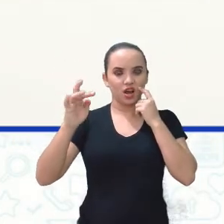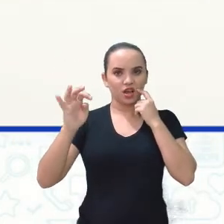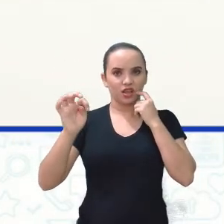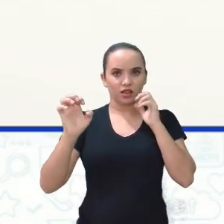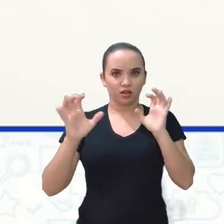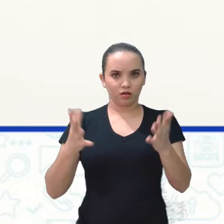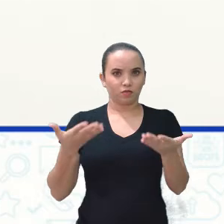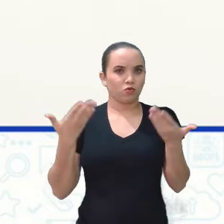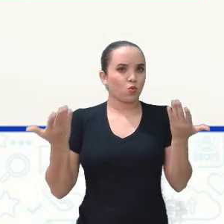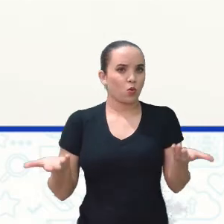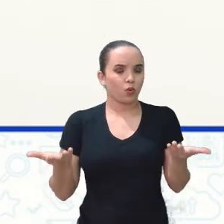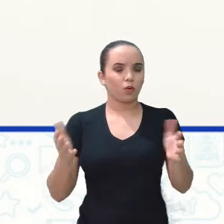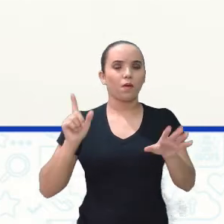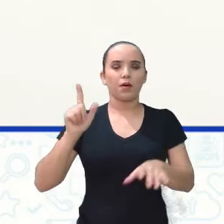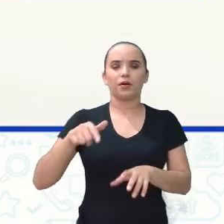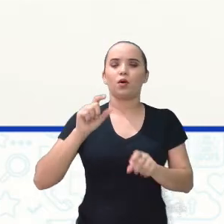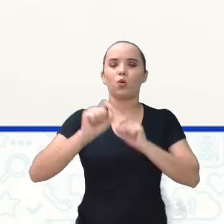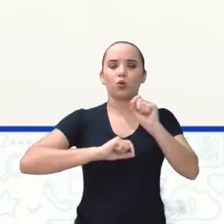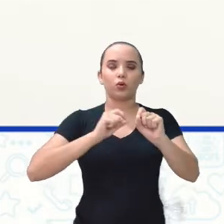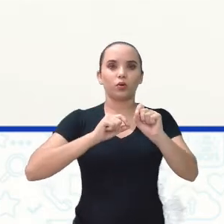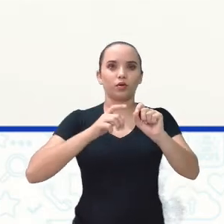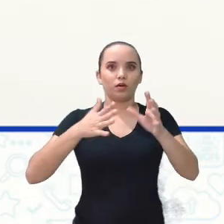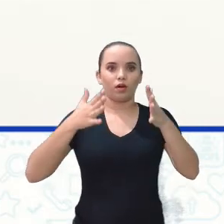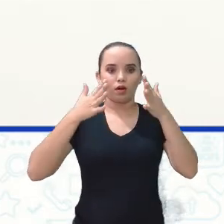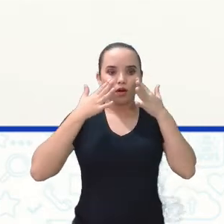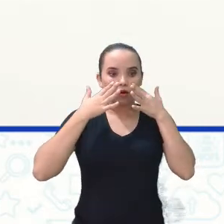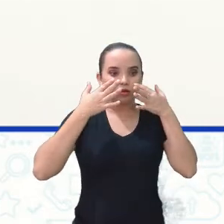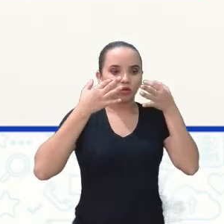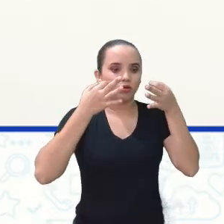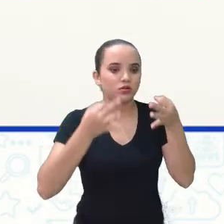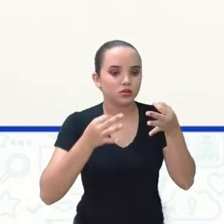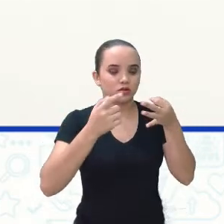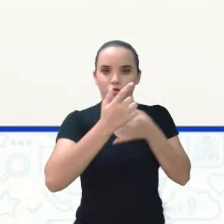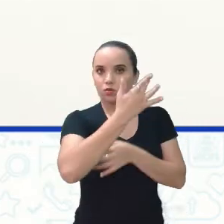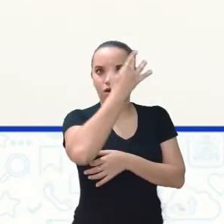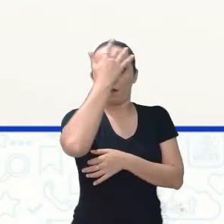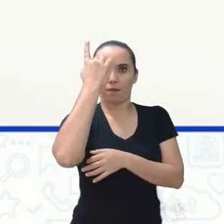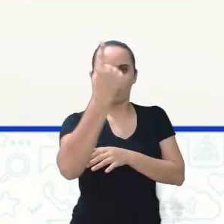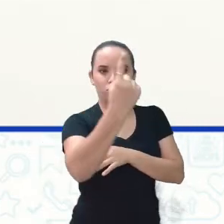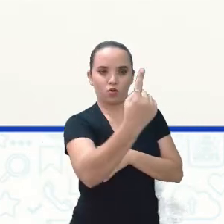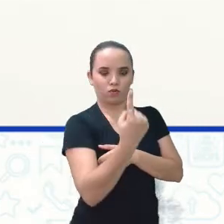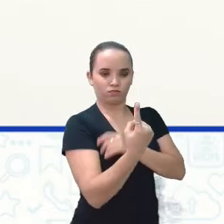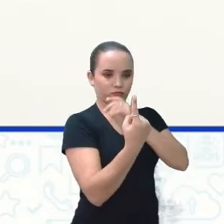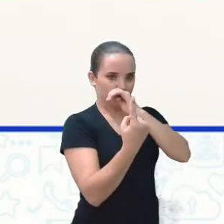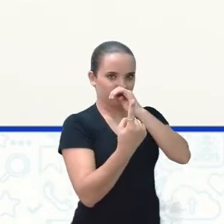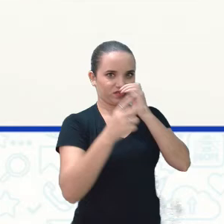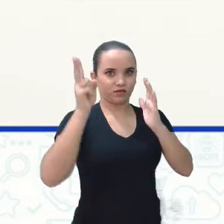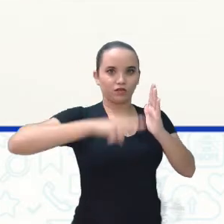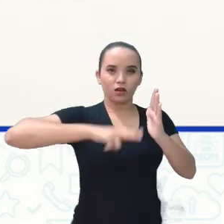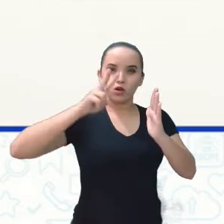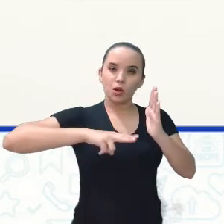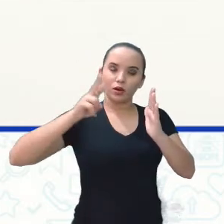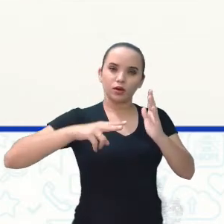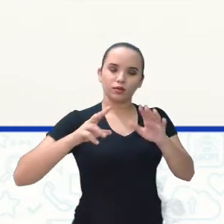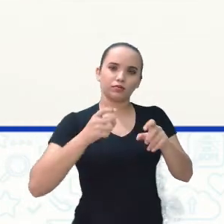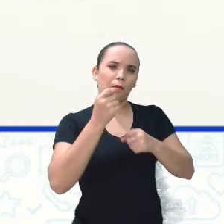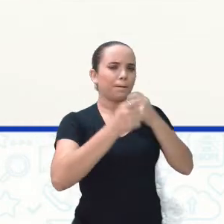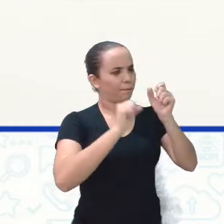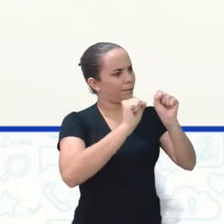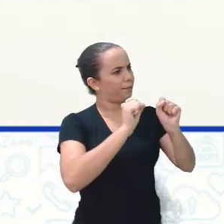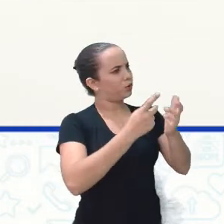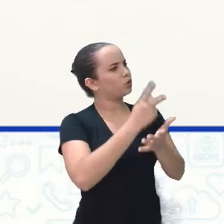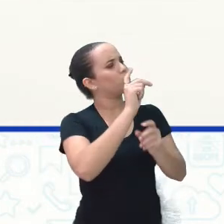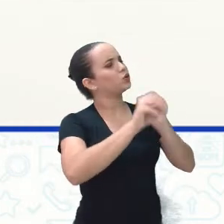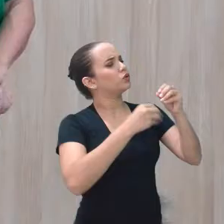leitor. Então, se ela é o título, é no título, não é? De um livro, não é, professora Camille? Quando